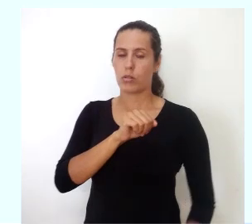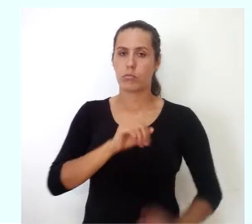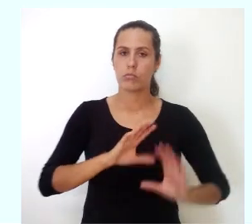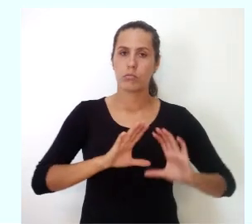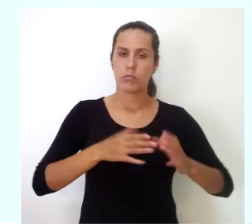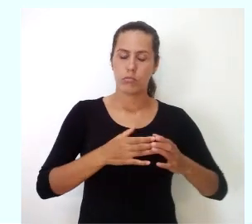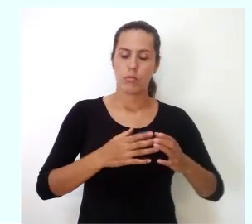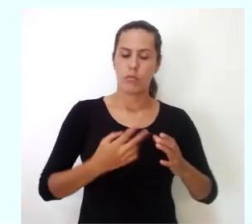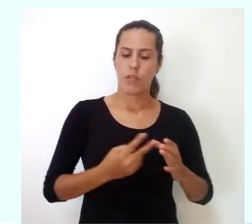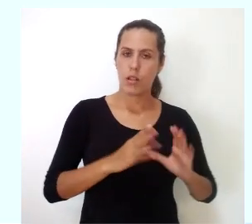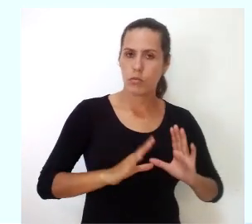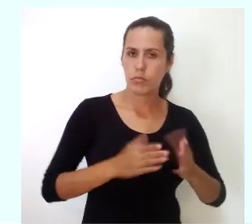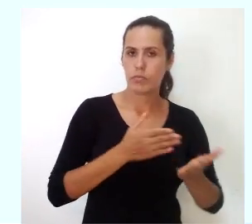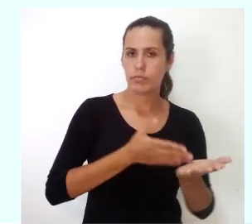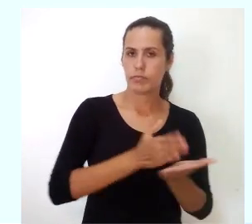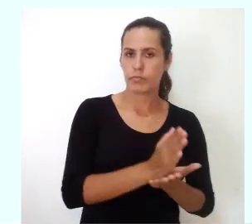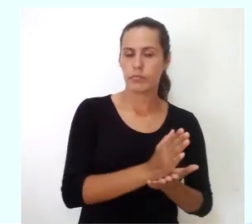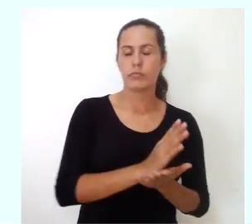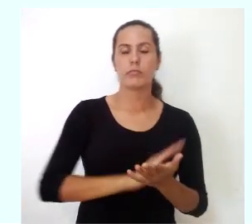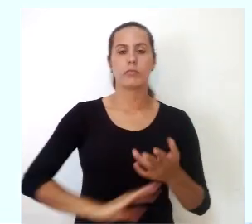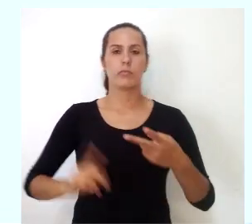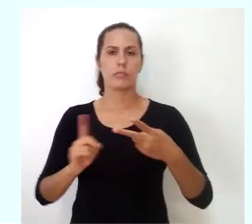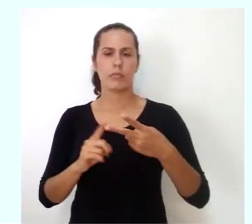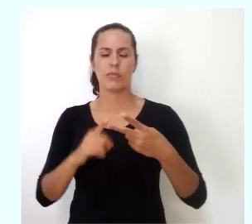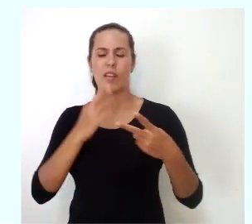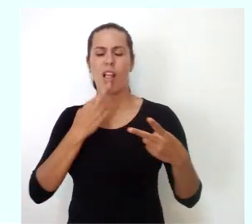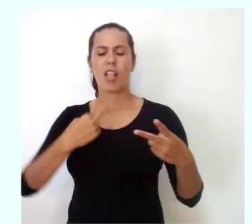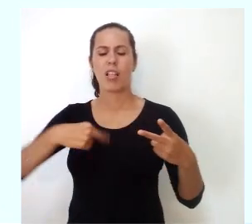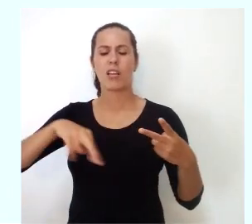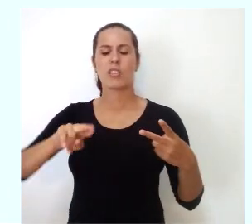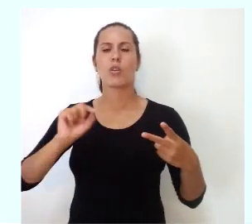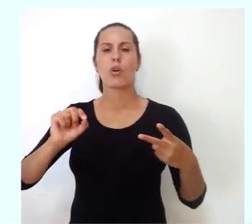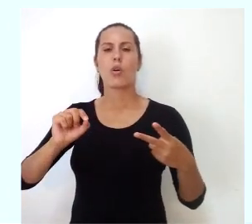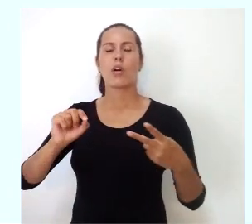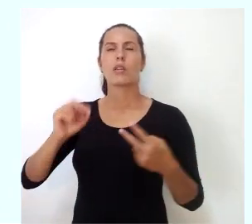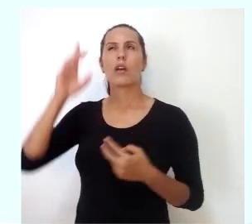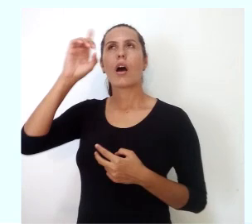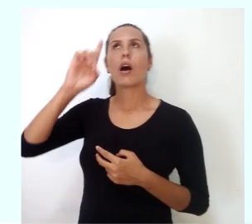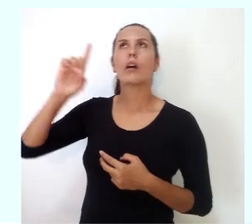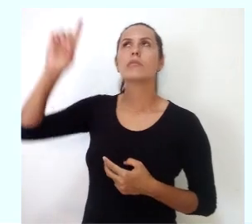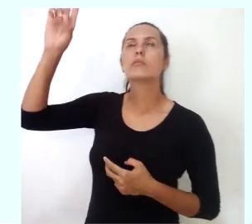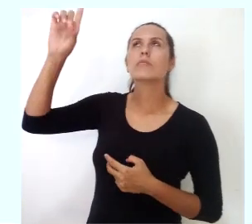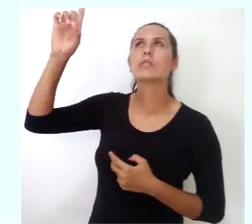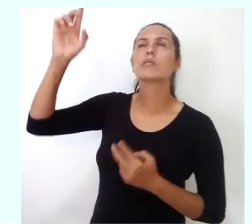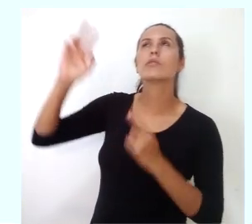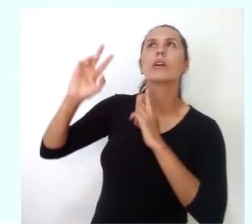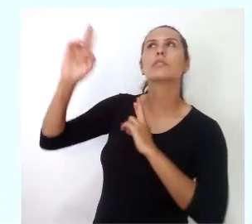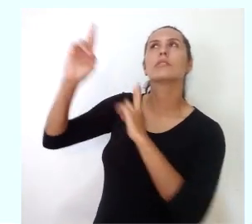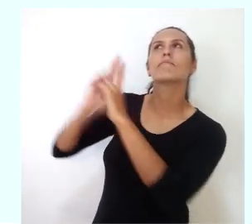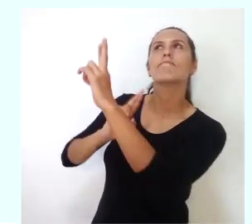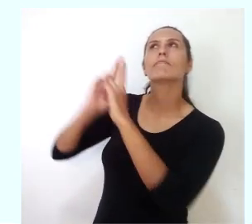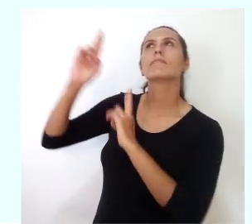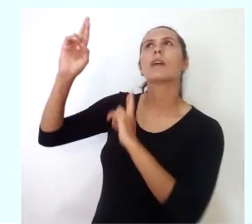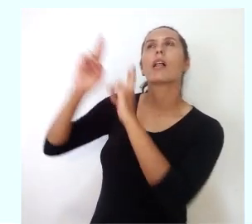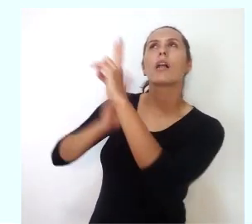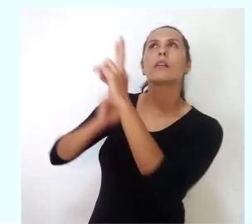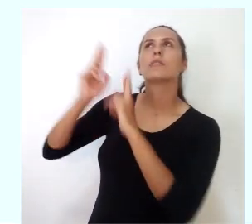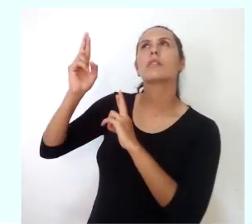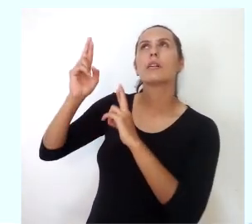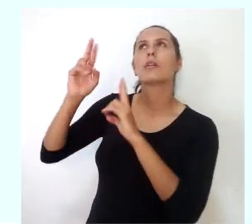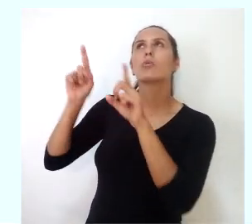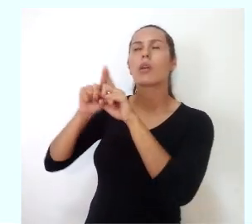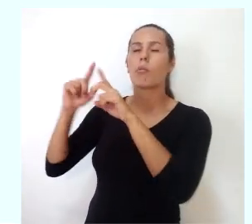certo? A ética, a conduta, certo? A religião, certo? A relação com o divino, certo?